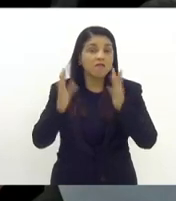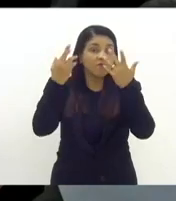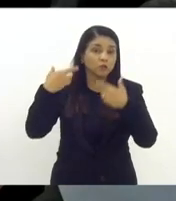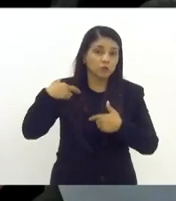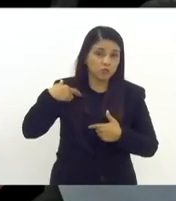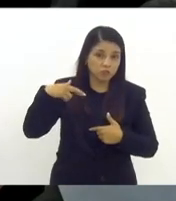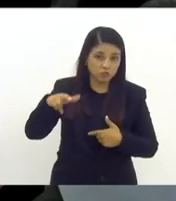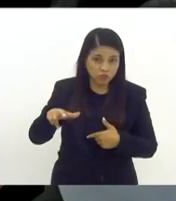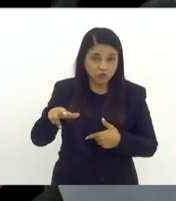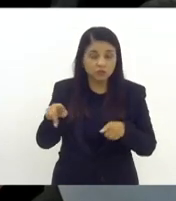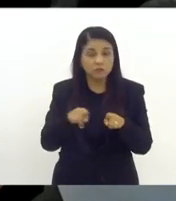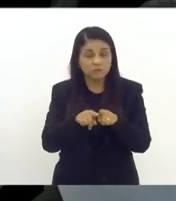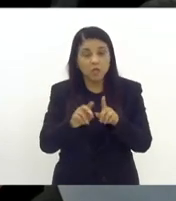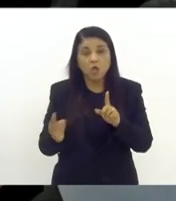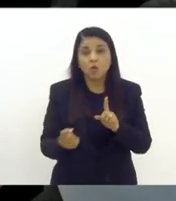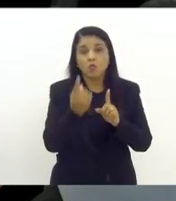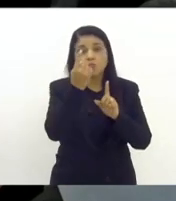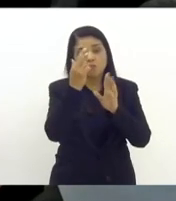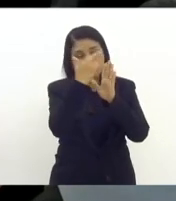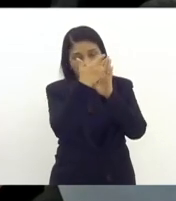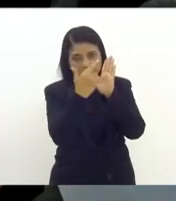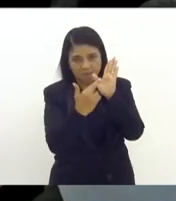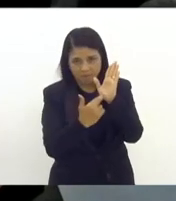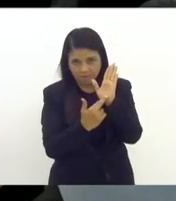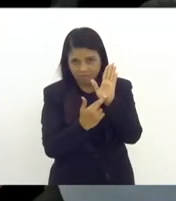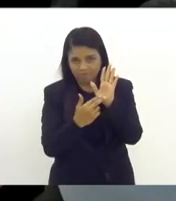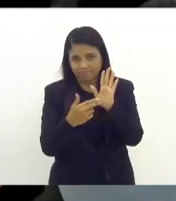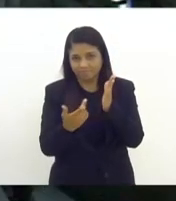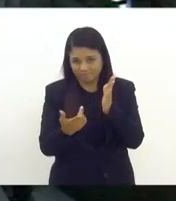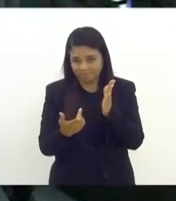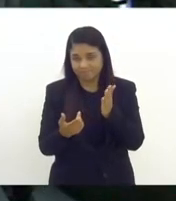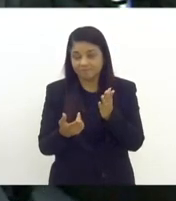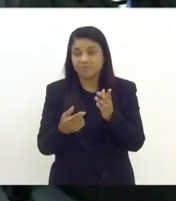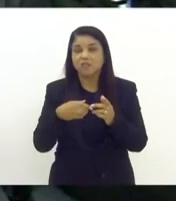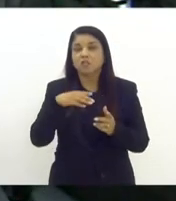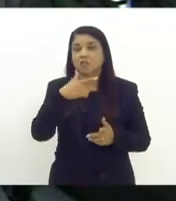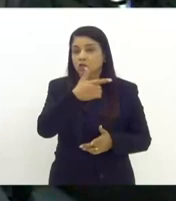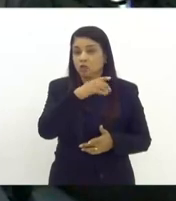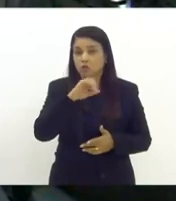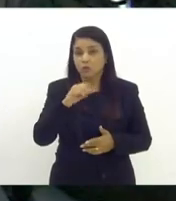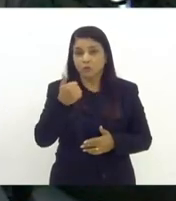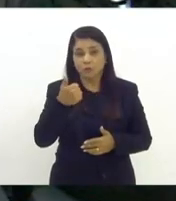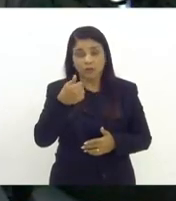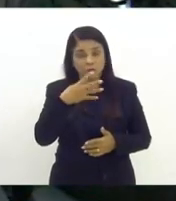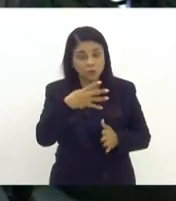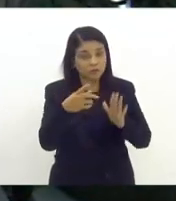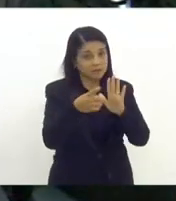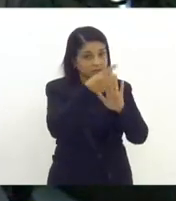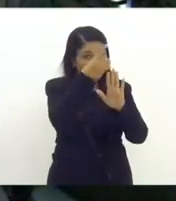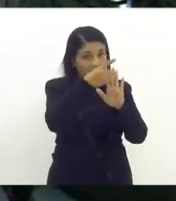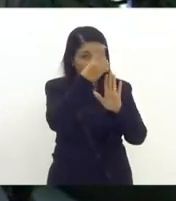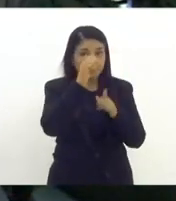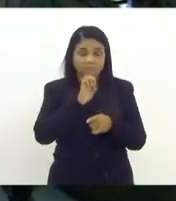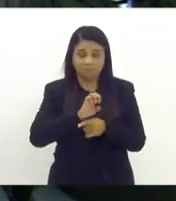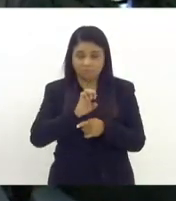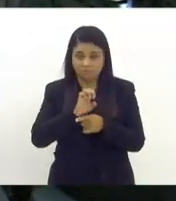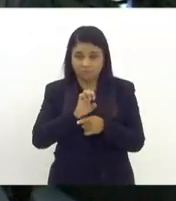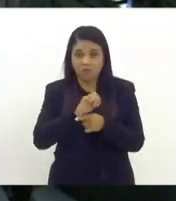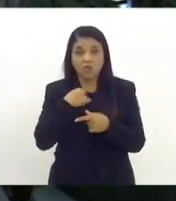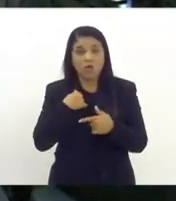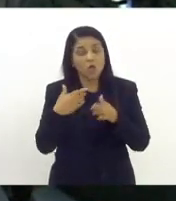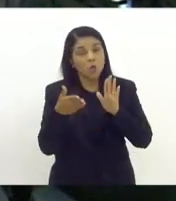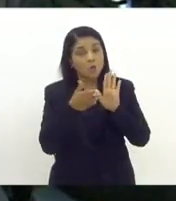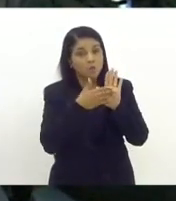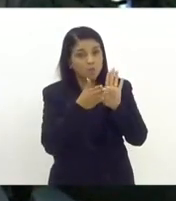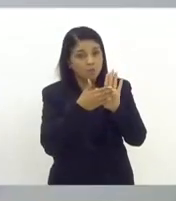é regulamentado por um único ato normativo então isso foi em 2014 é um Decreto Estadual Então o que acontece o que o que é meu propõe